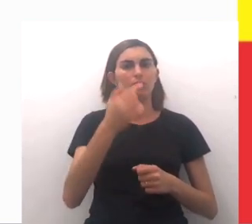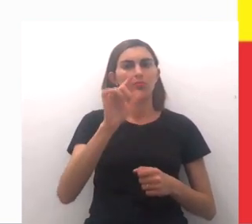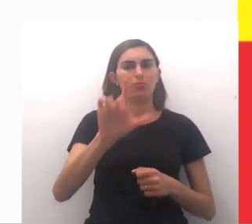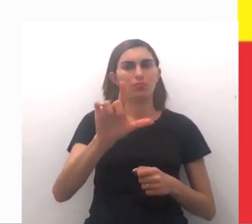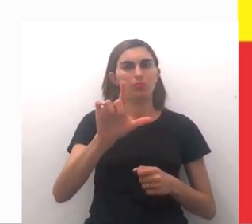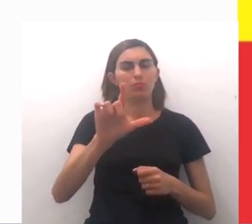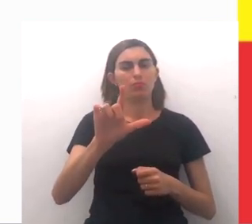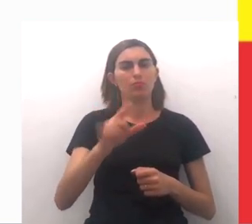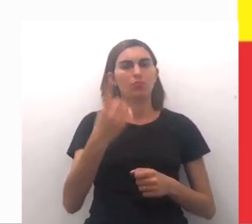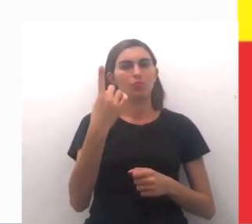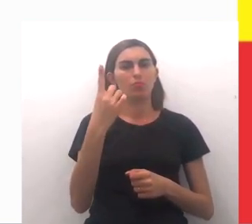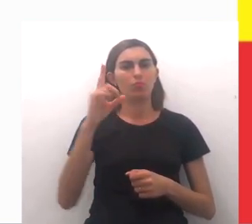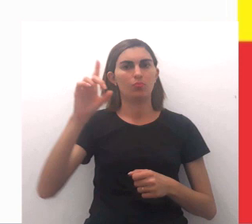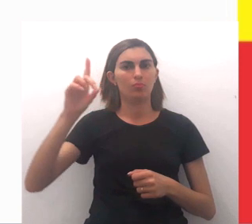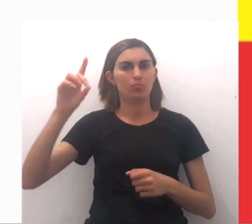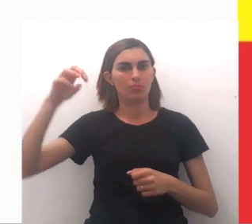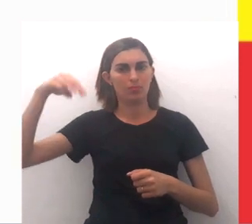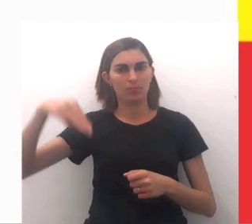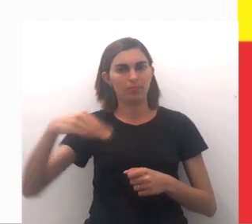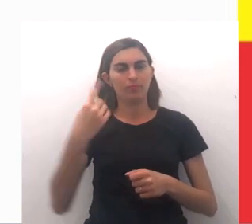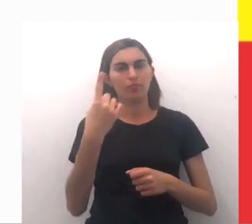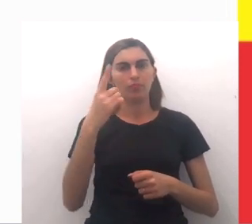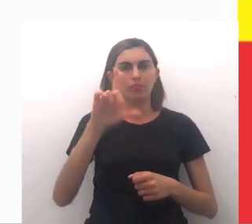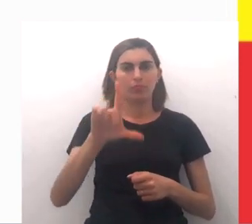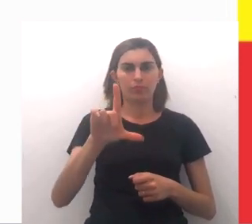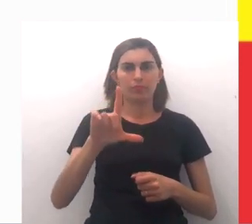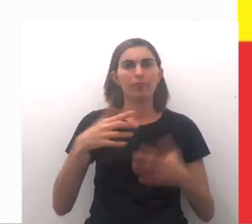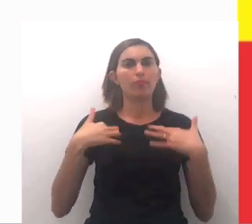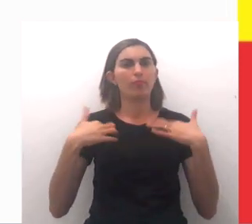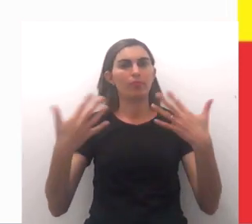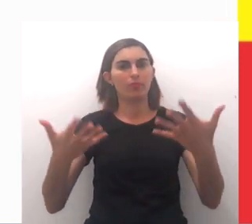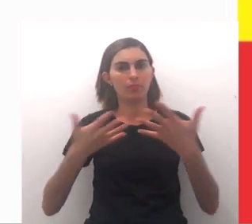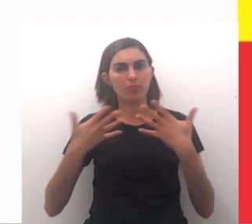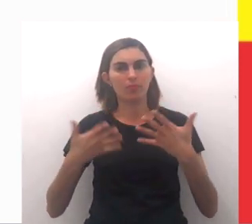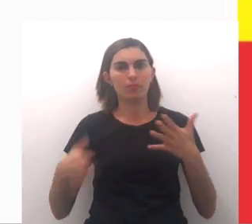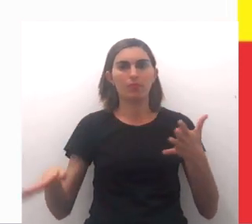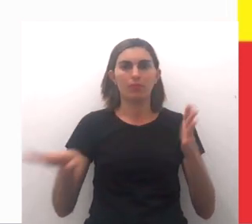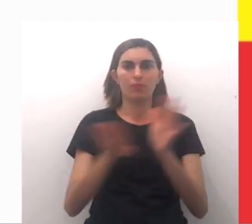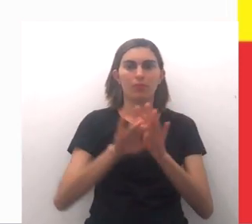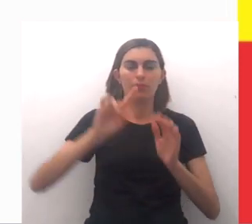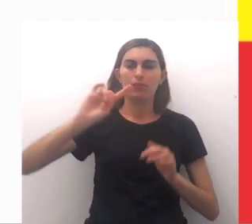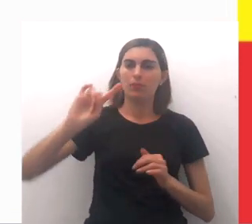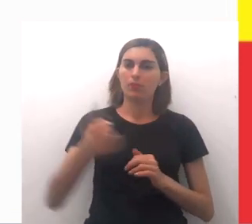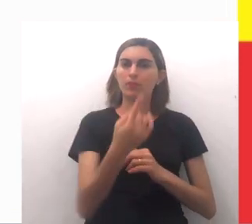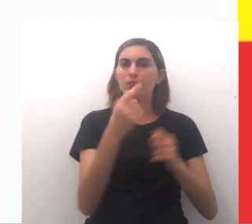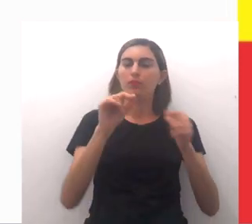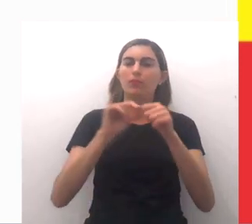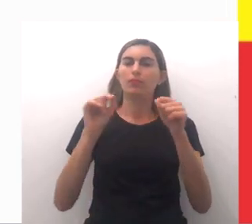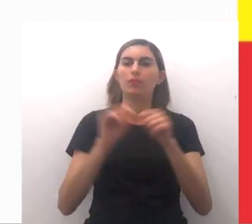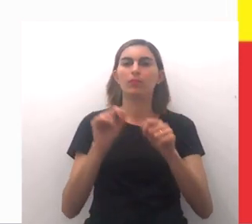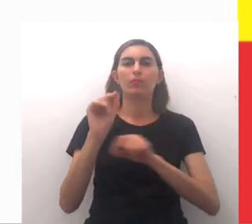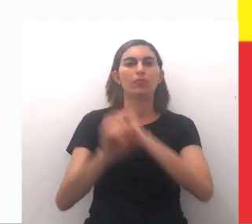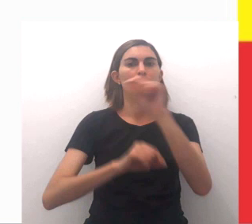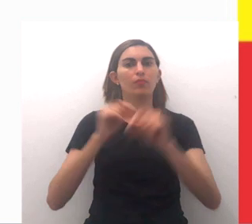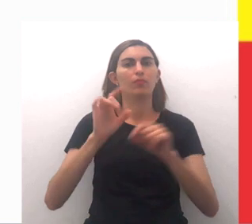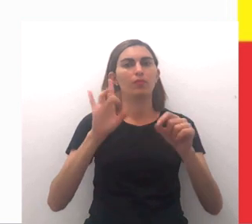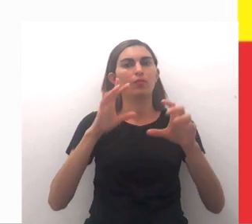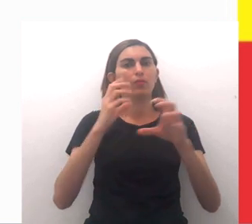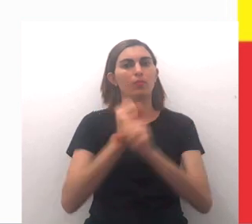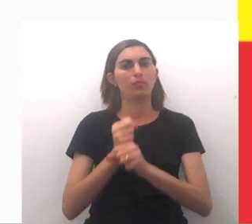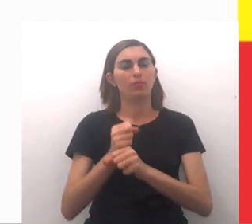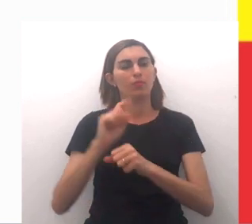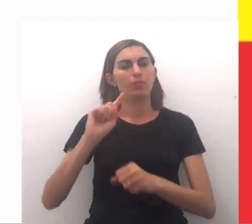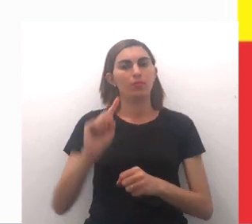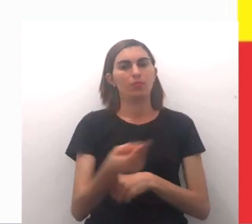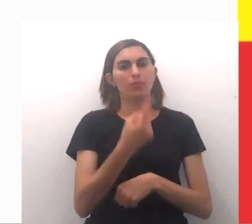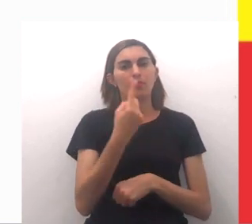do 1 decímetro cúbico, que é 1 litro, e eu quero que chegue a 1000, o que é que eu faço? É só multiplicar por 1000. Então,